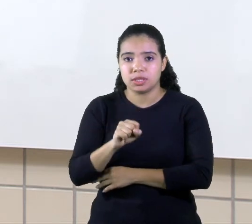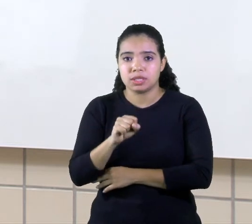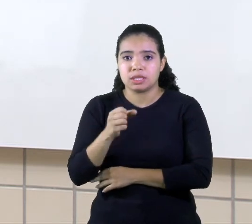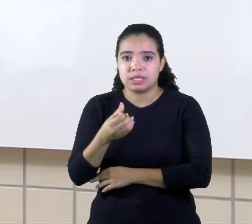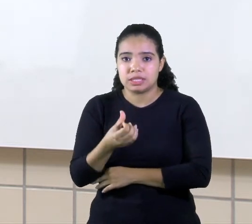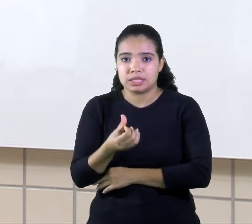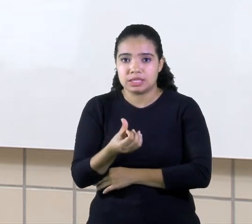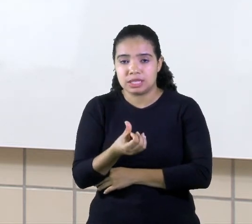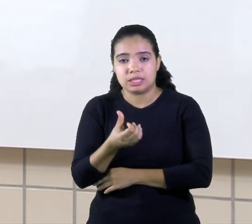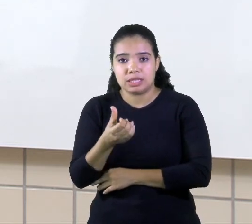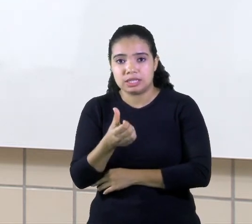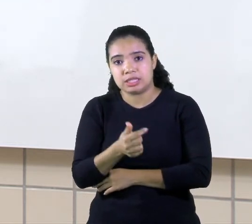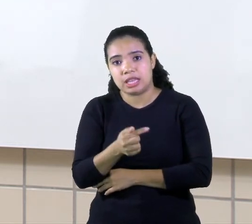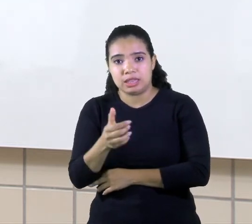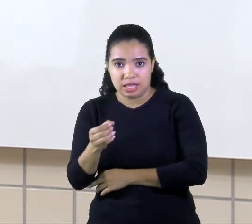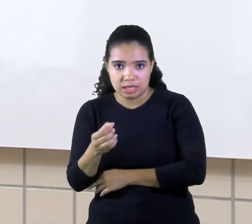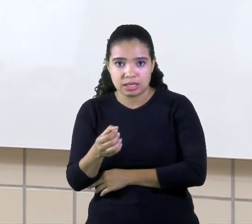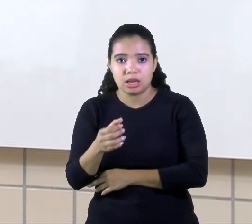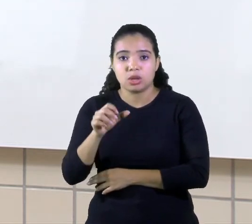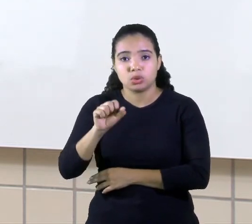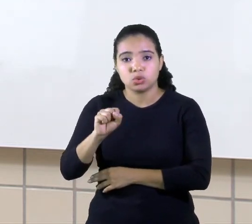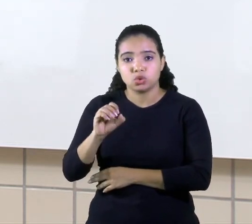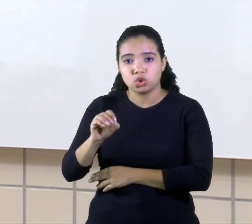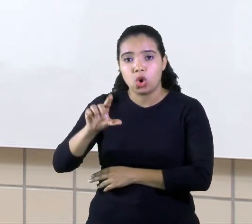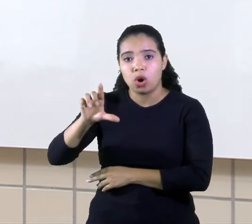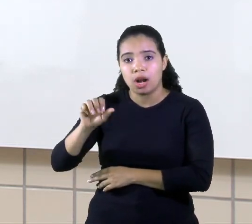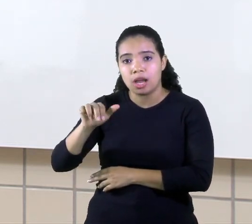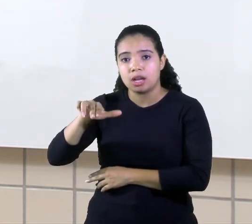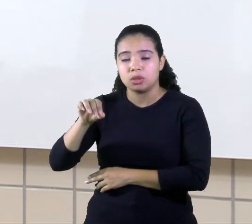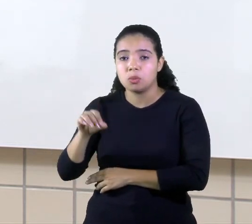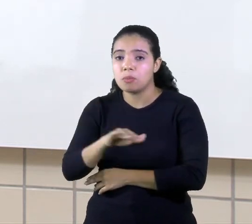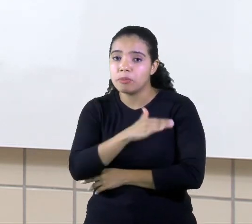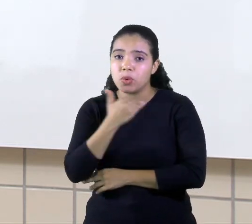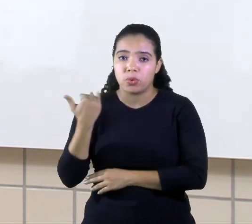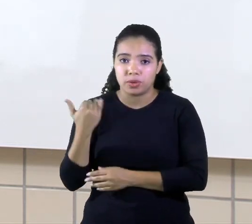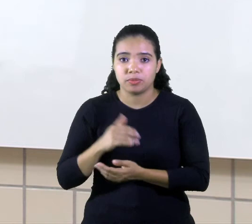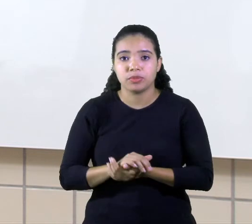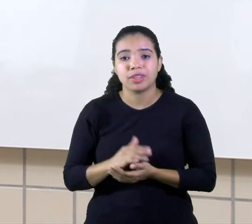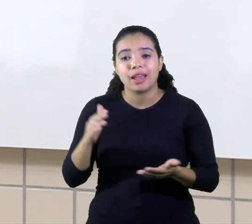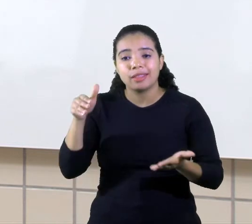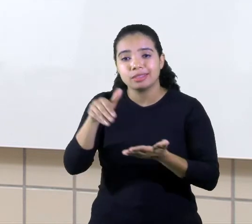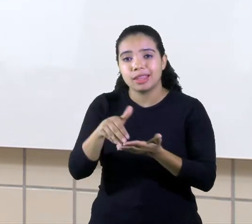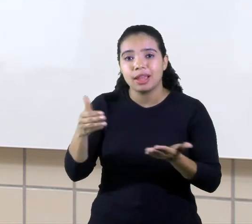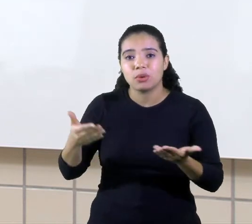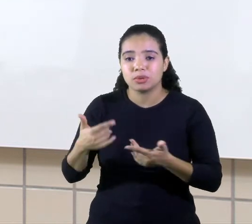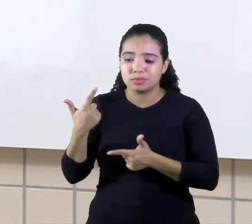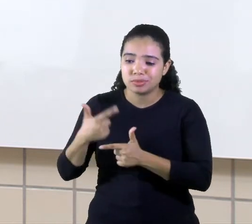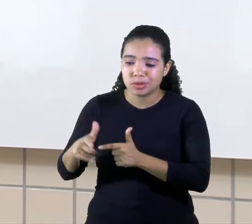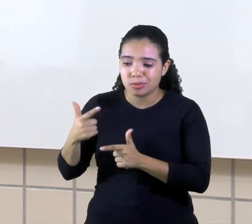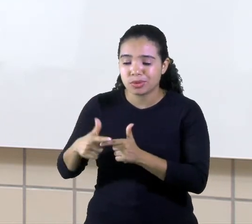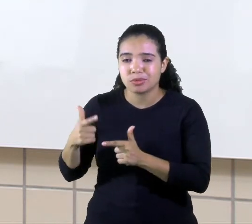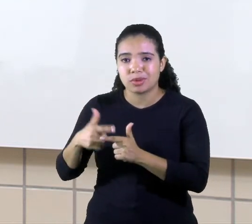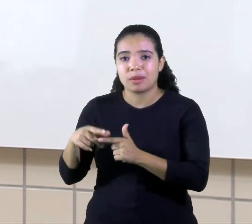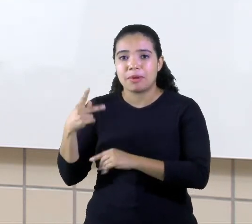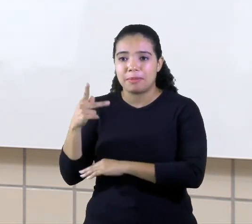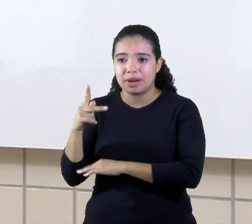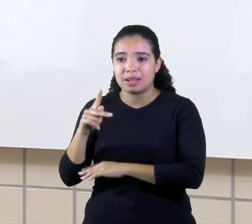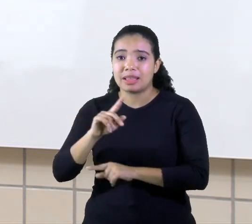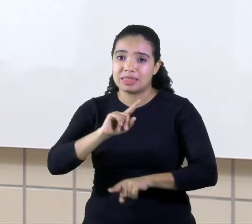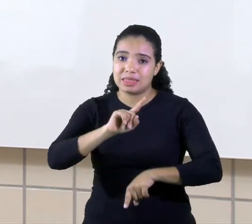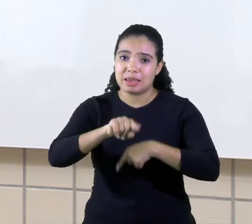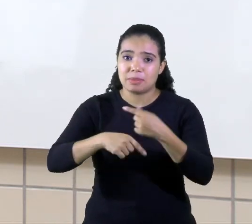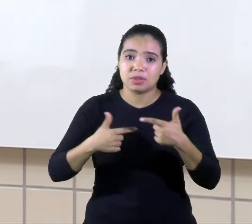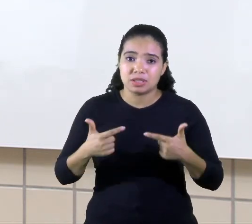Paraguai trouxe consequências até hoje para o Paraguai. Depois da guerra, o Paraguai nunca